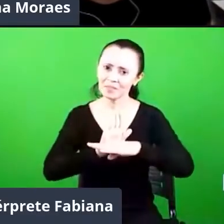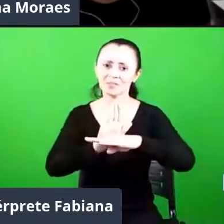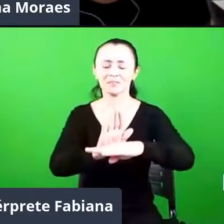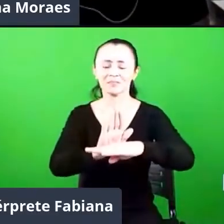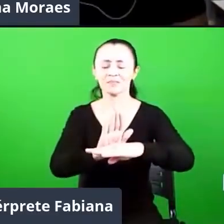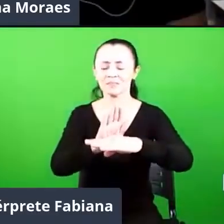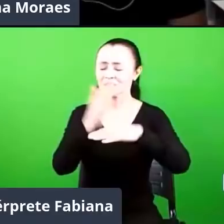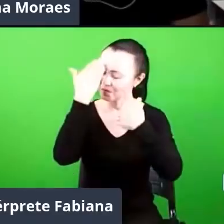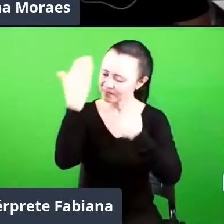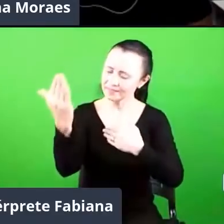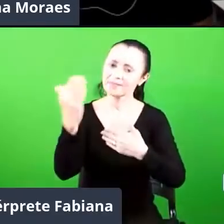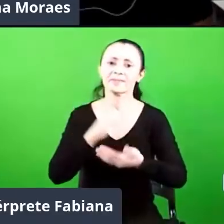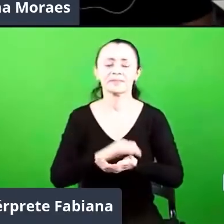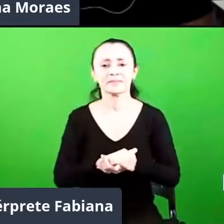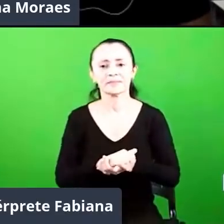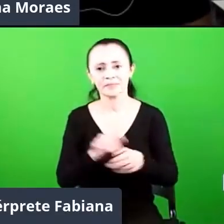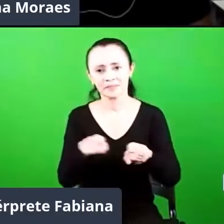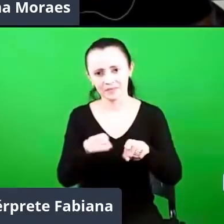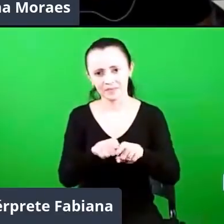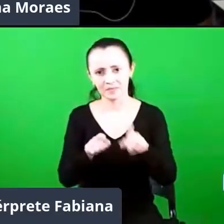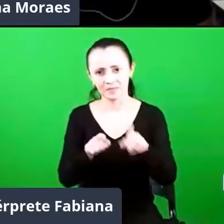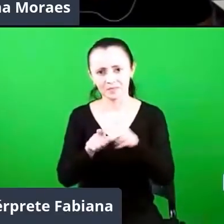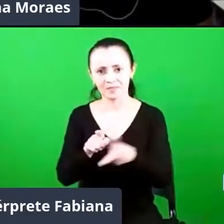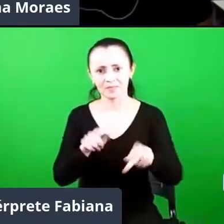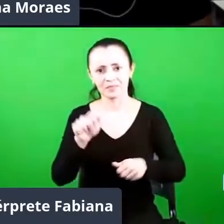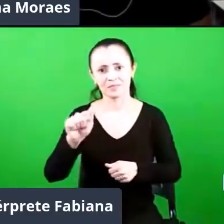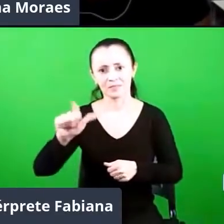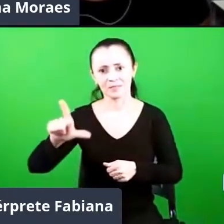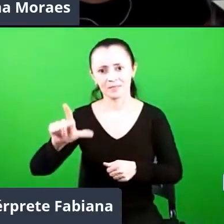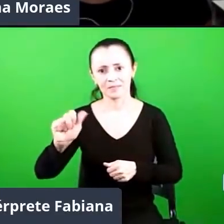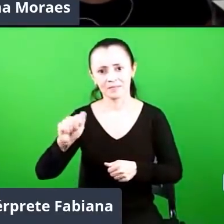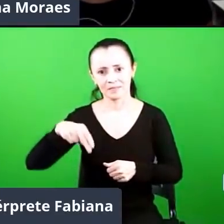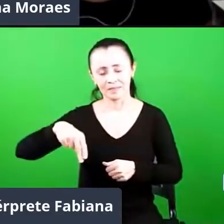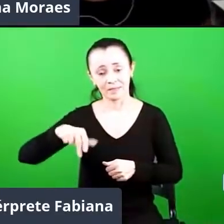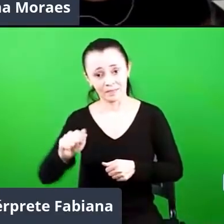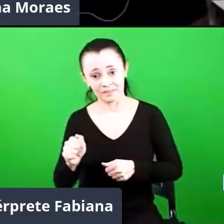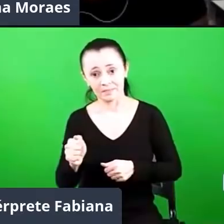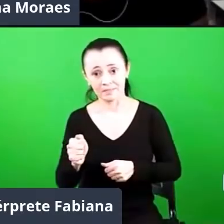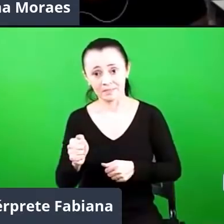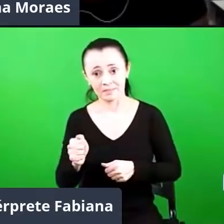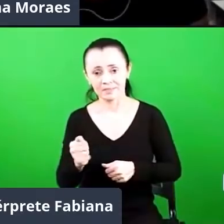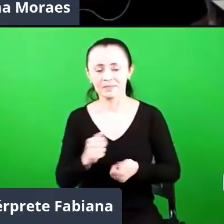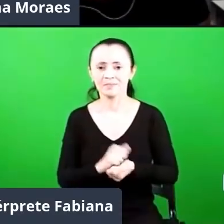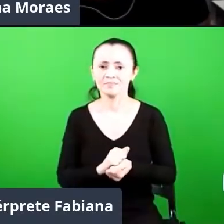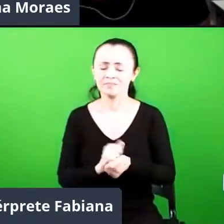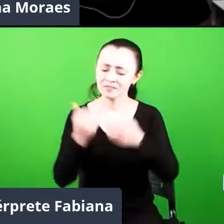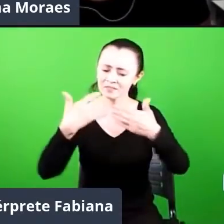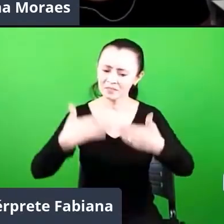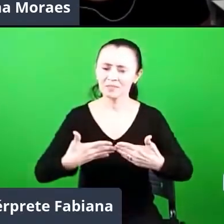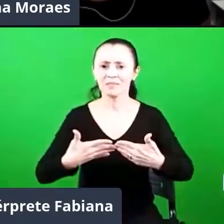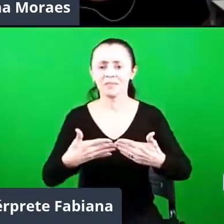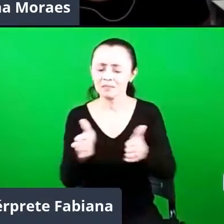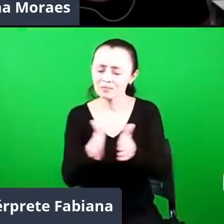contribuição. Também agradecer à professora Alana por ter compartilhado, né? Compartilhou conosco como está sendo o